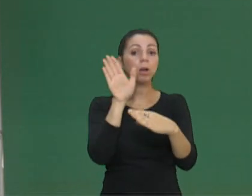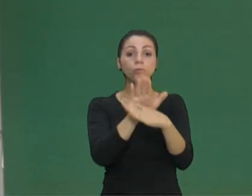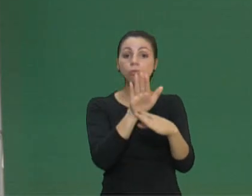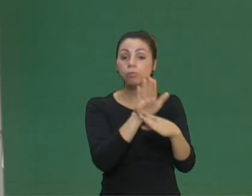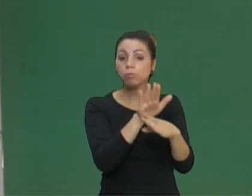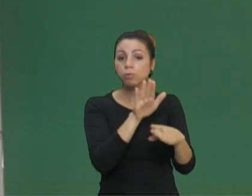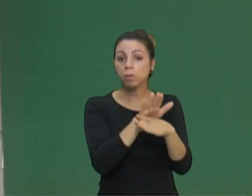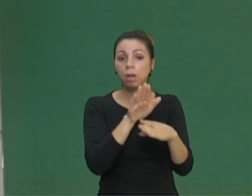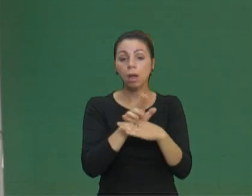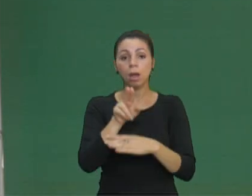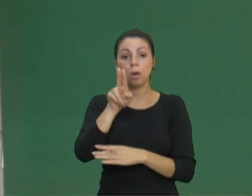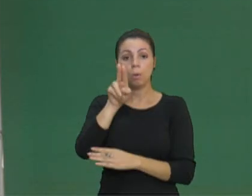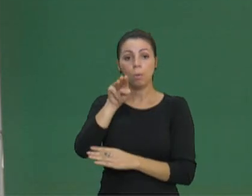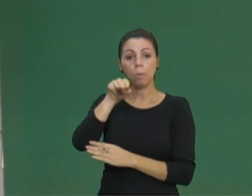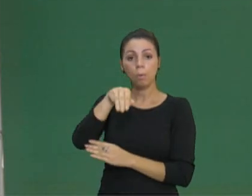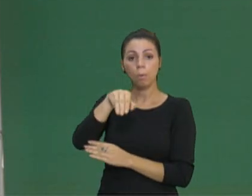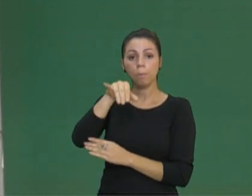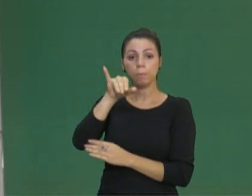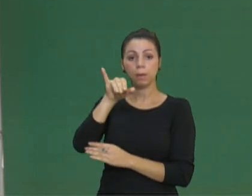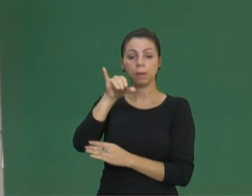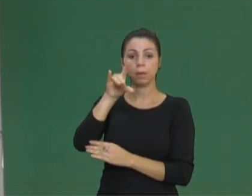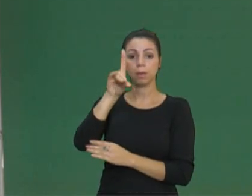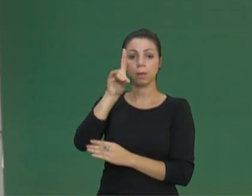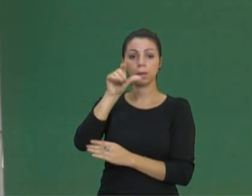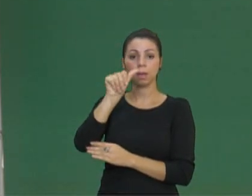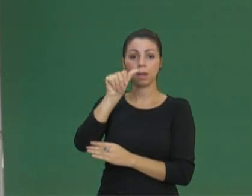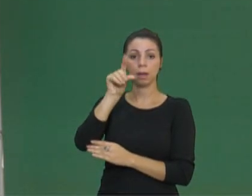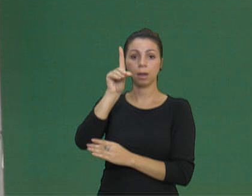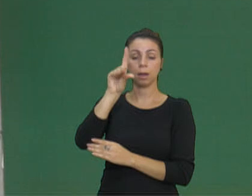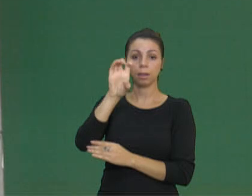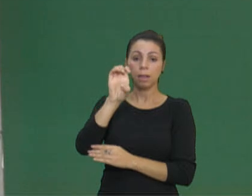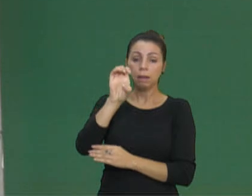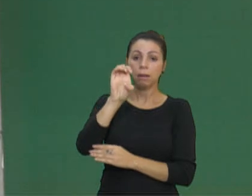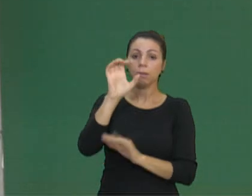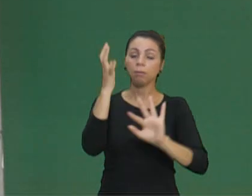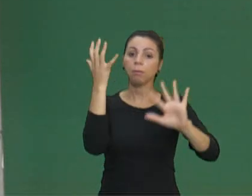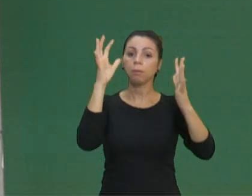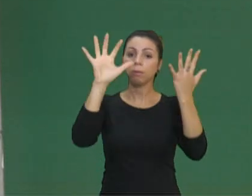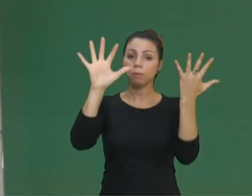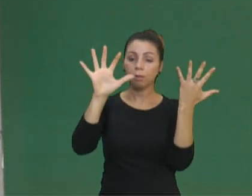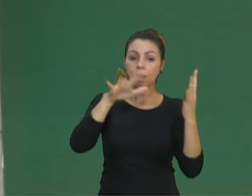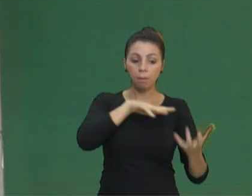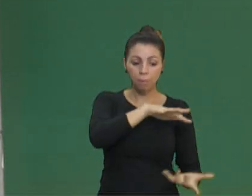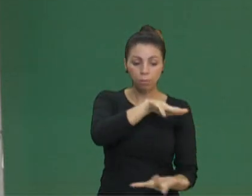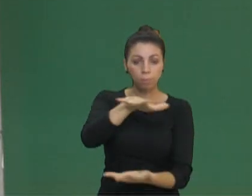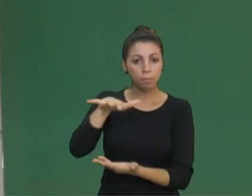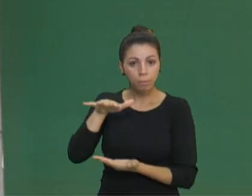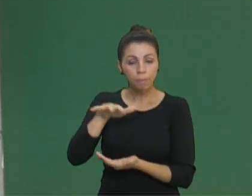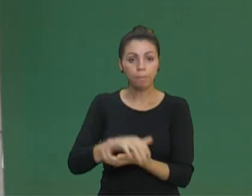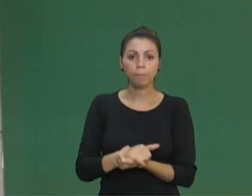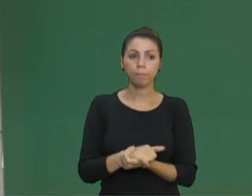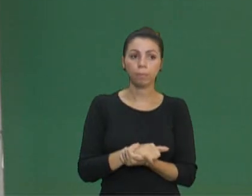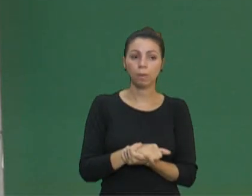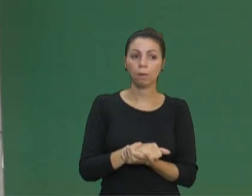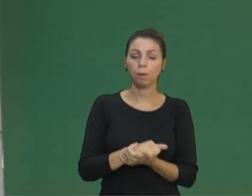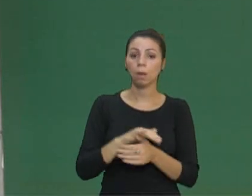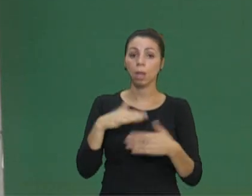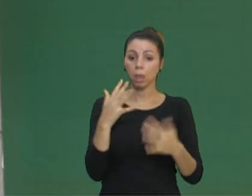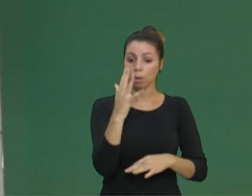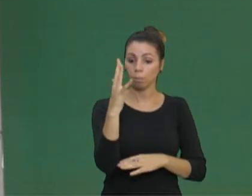a umidade do nosso planeta, né? Do nosso clima, certo? Então manter a